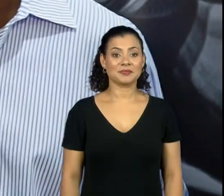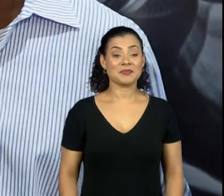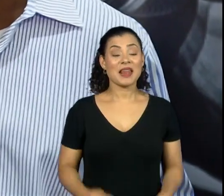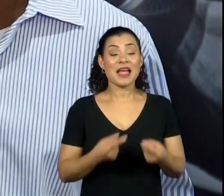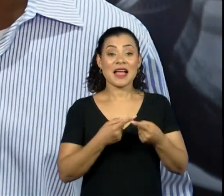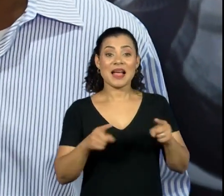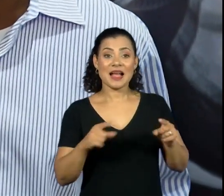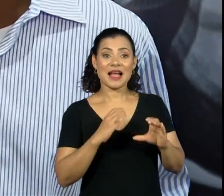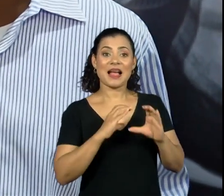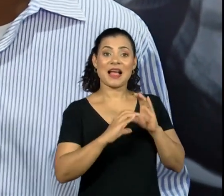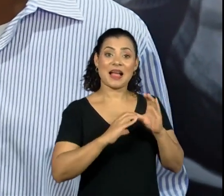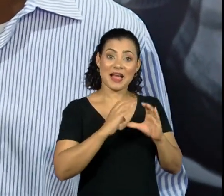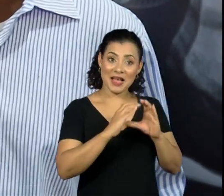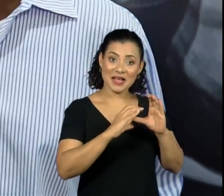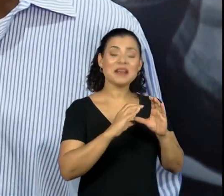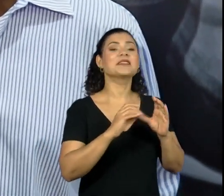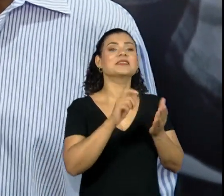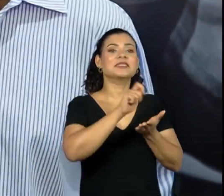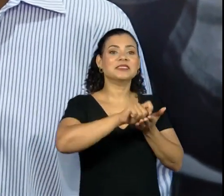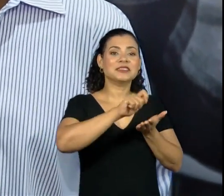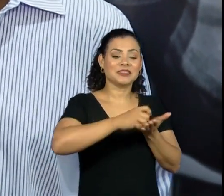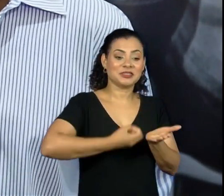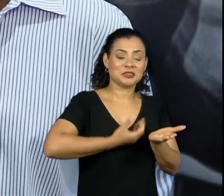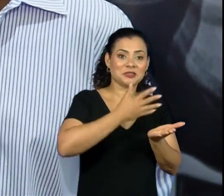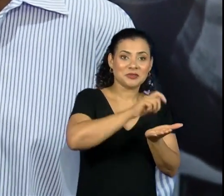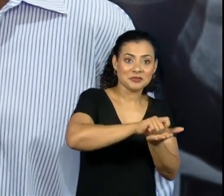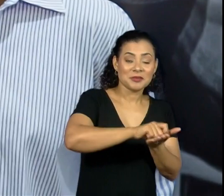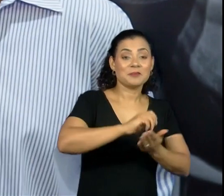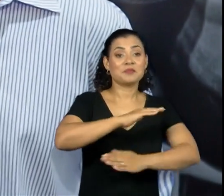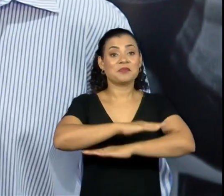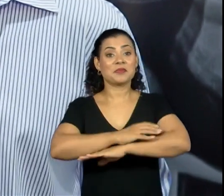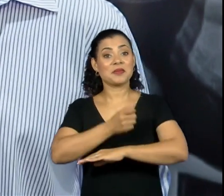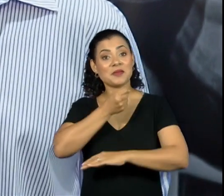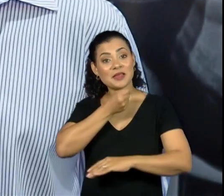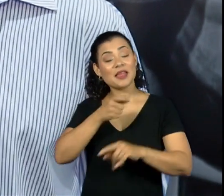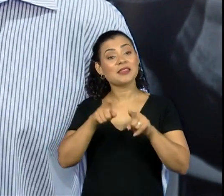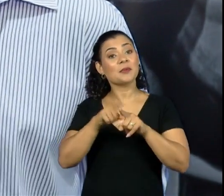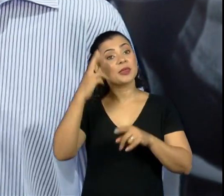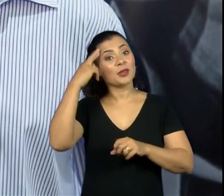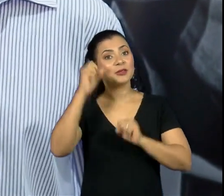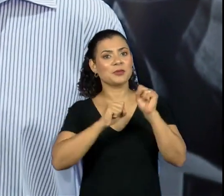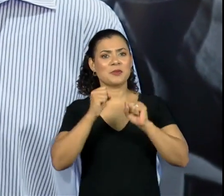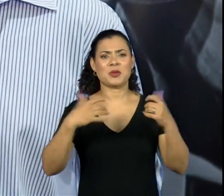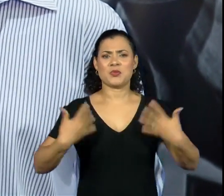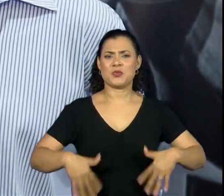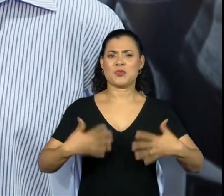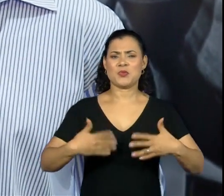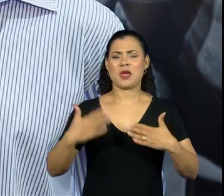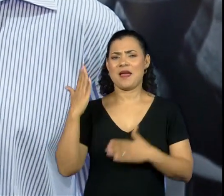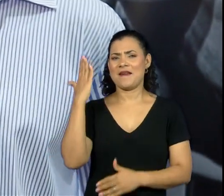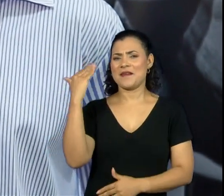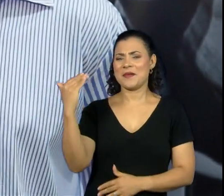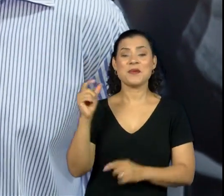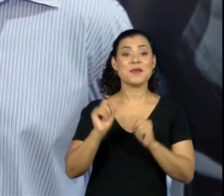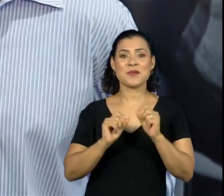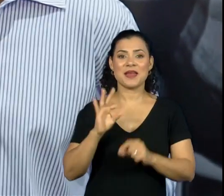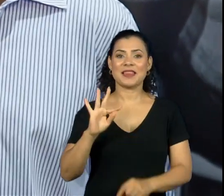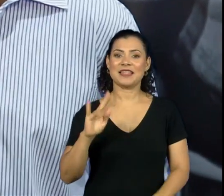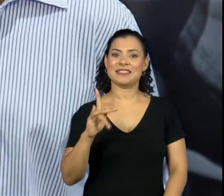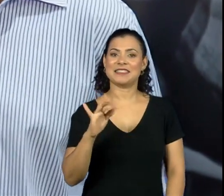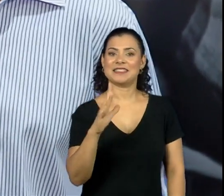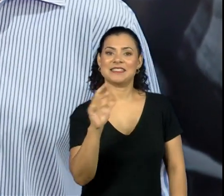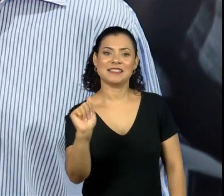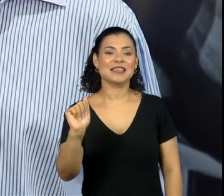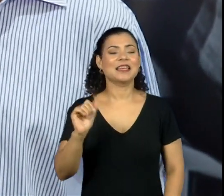Cantor, compositor, apresentador, empresário, o homem que faz as